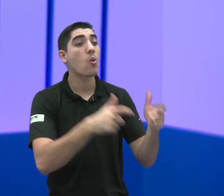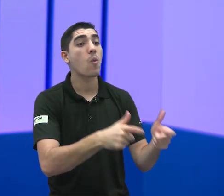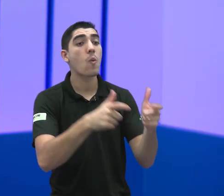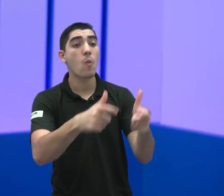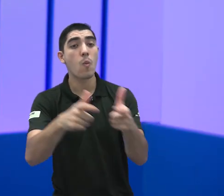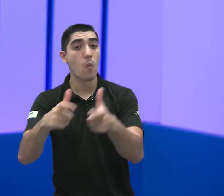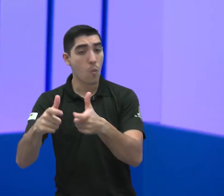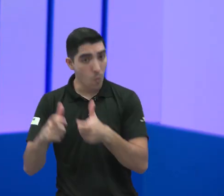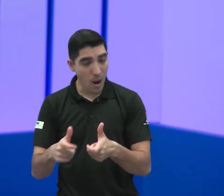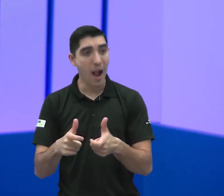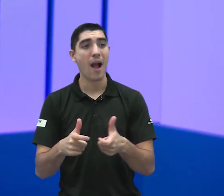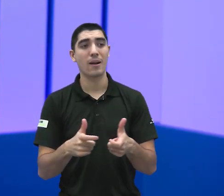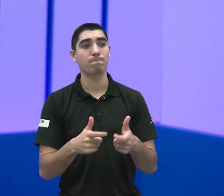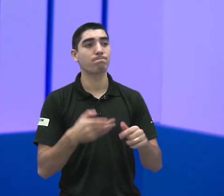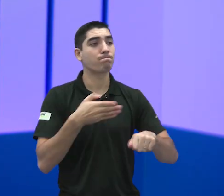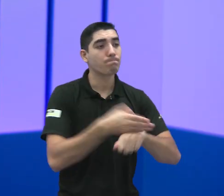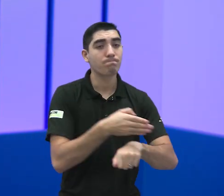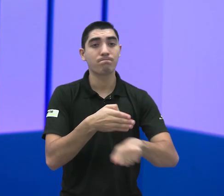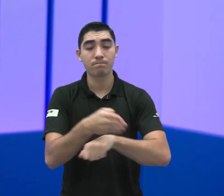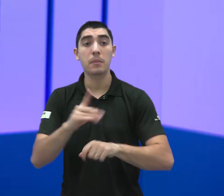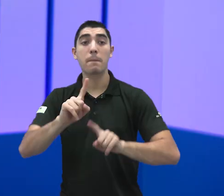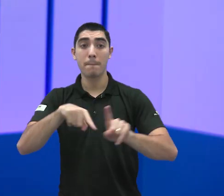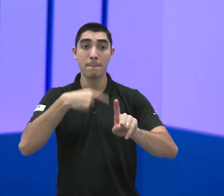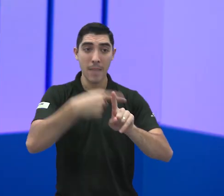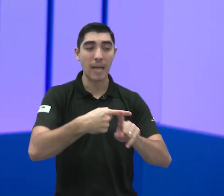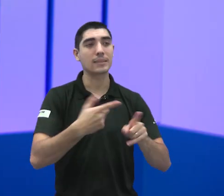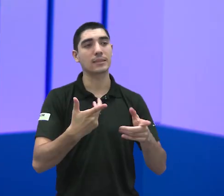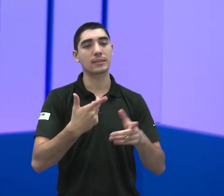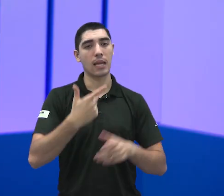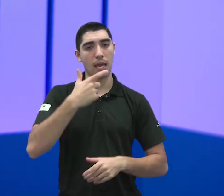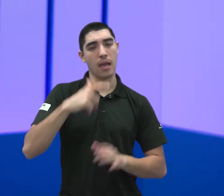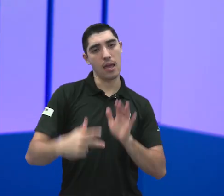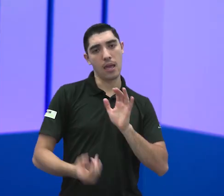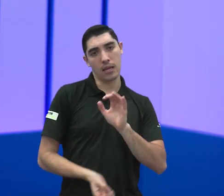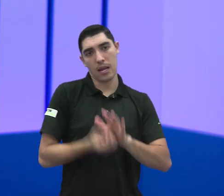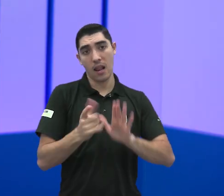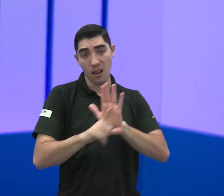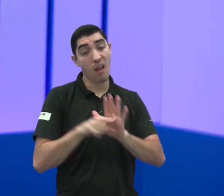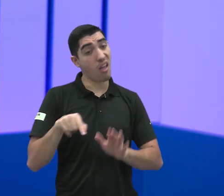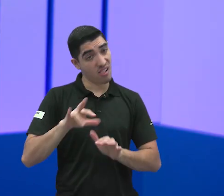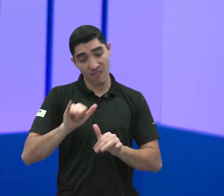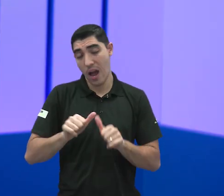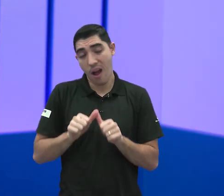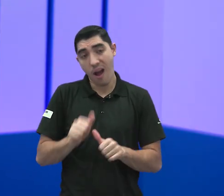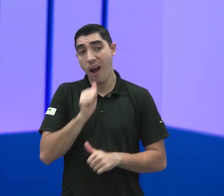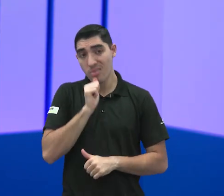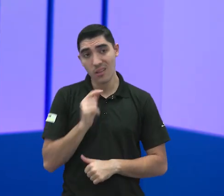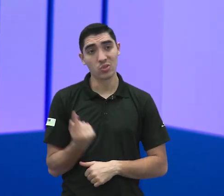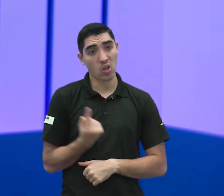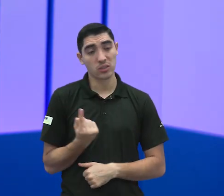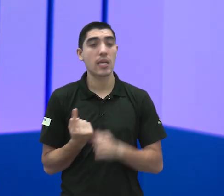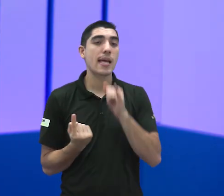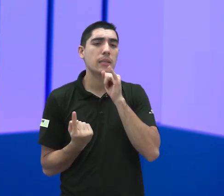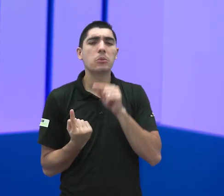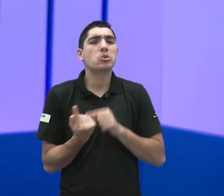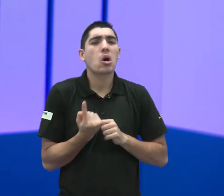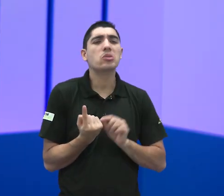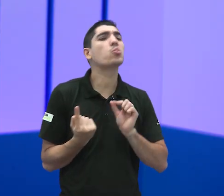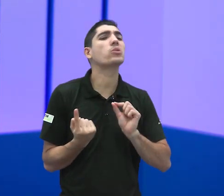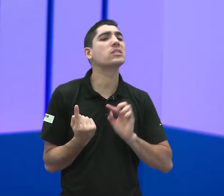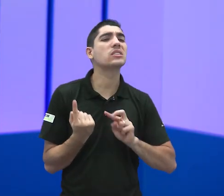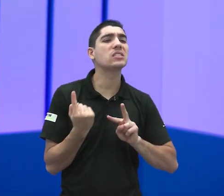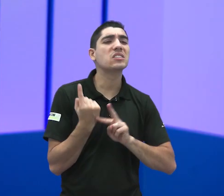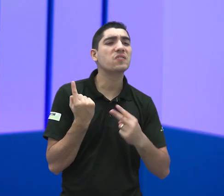espaços coletivos e de políticas públicas, também vai estar sozinho. E estar sozinho significa não vai ter a família para